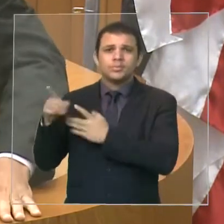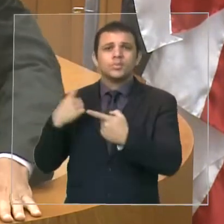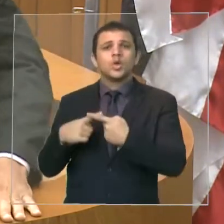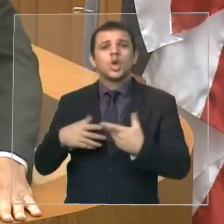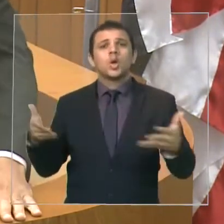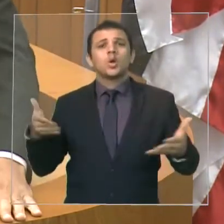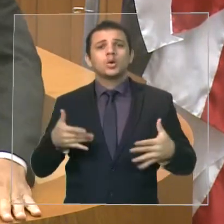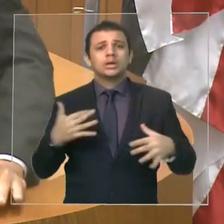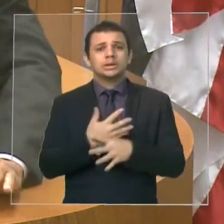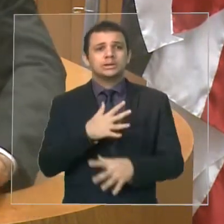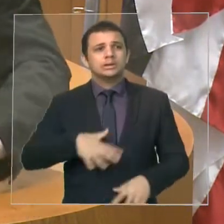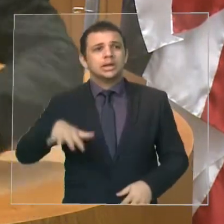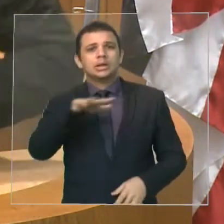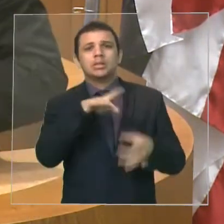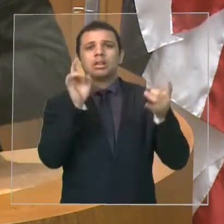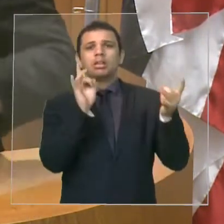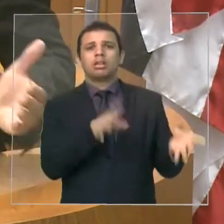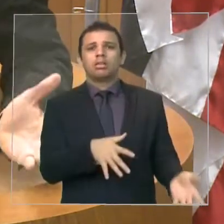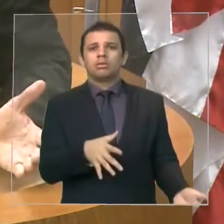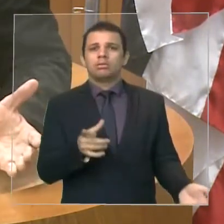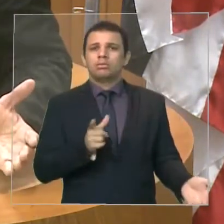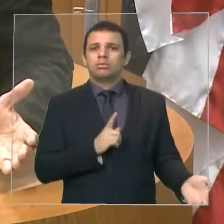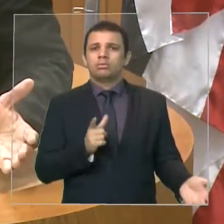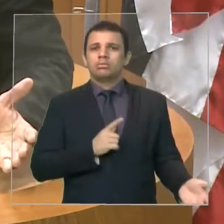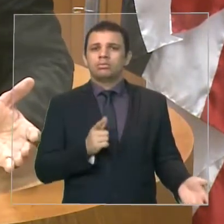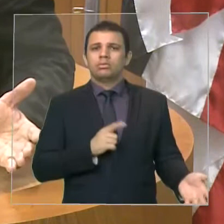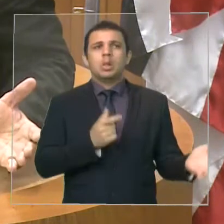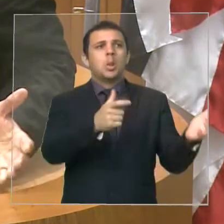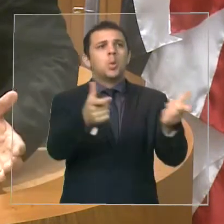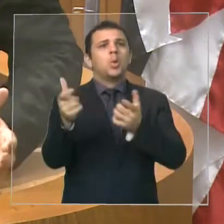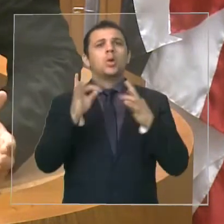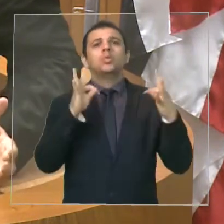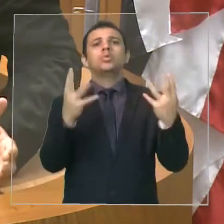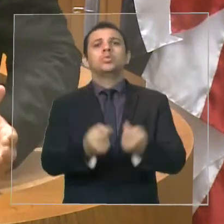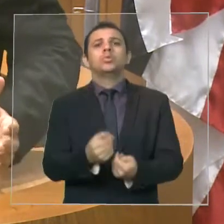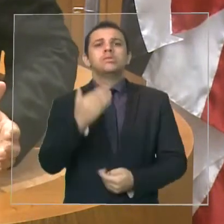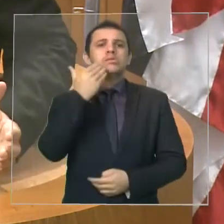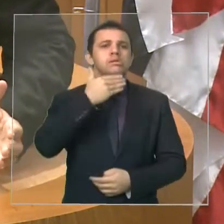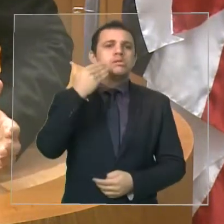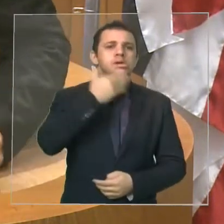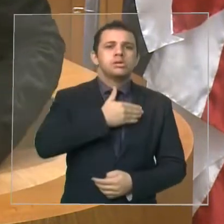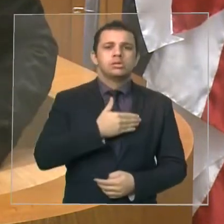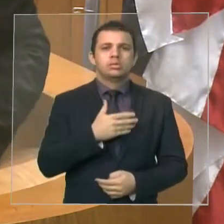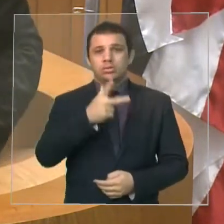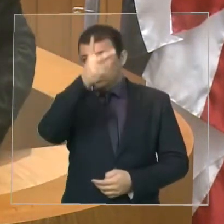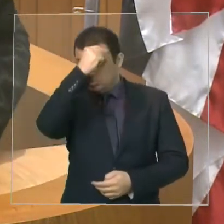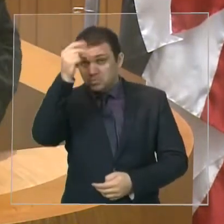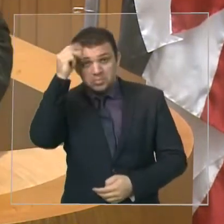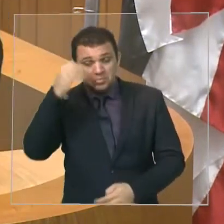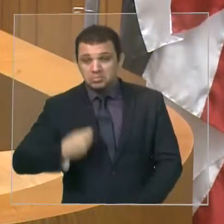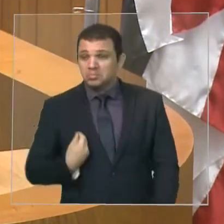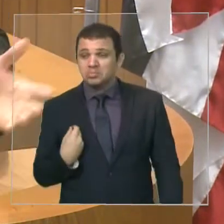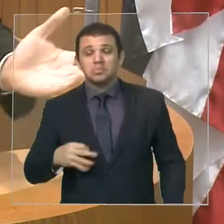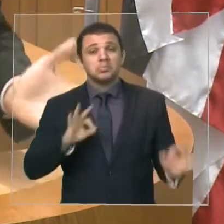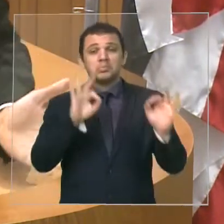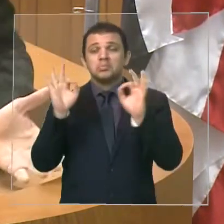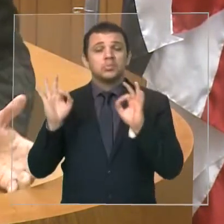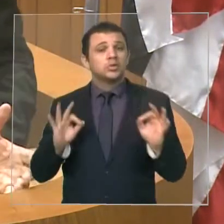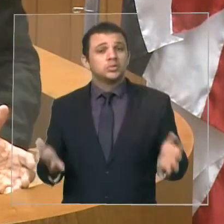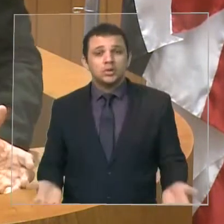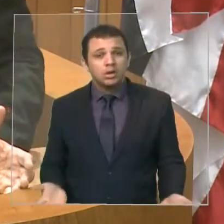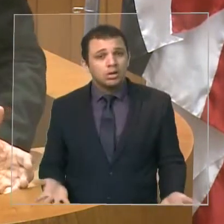por onde se anda é buraco, e o prefeito não aparece. Sei que o senhor anda na cidade, mas prefeito em Bacabal hoje não